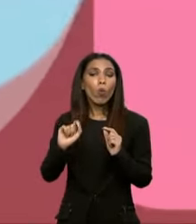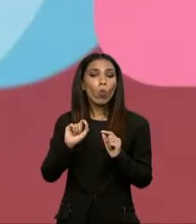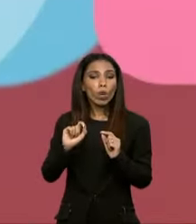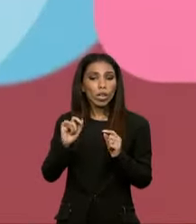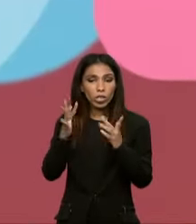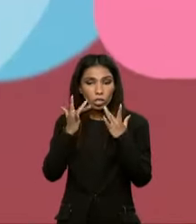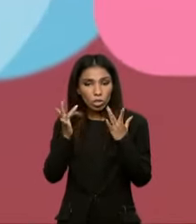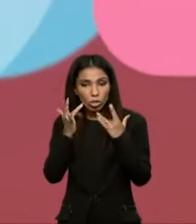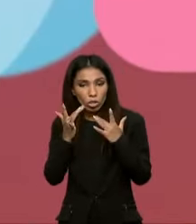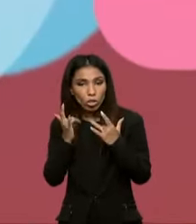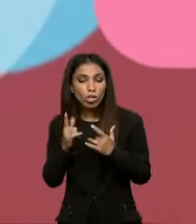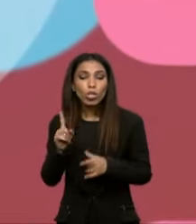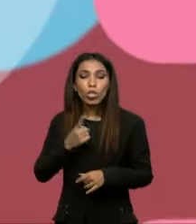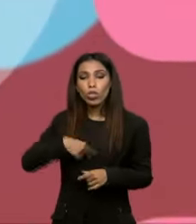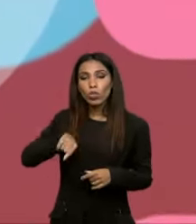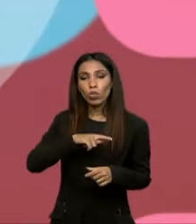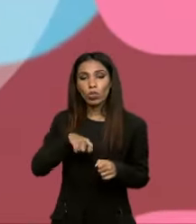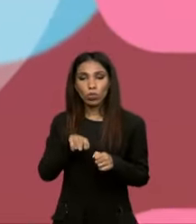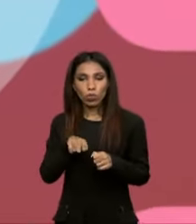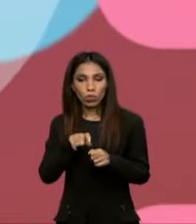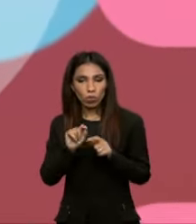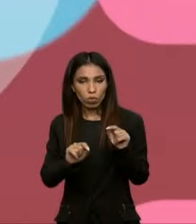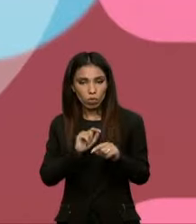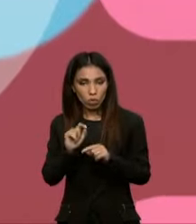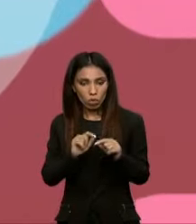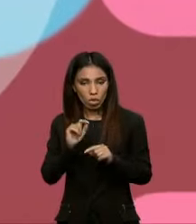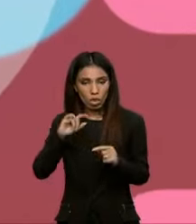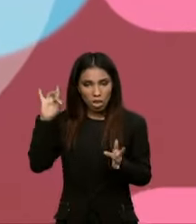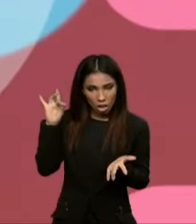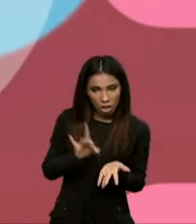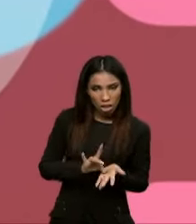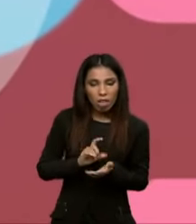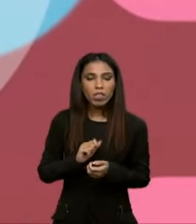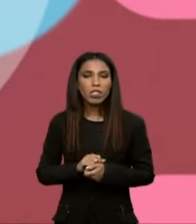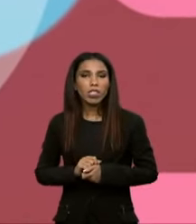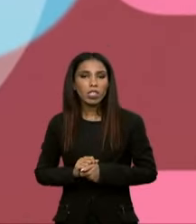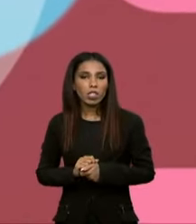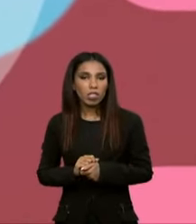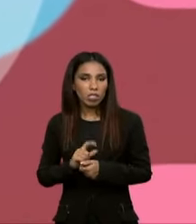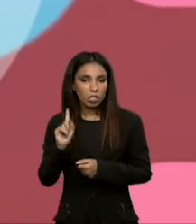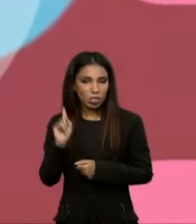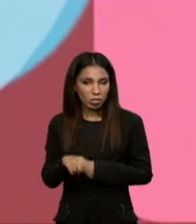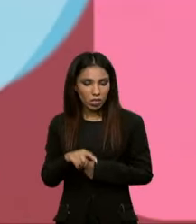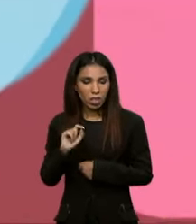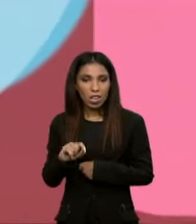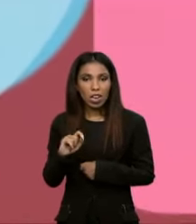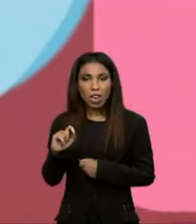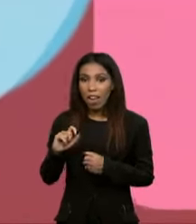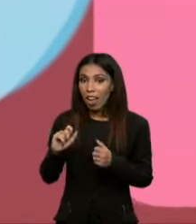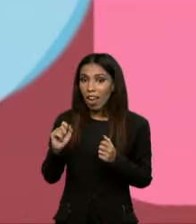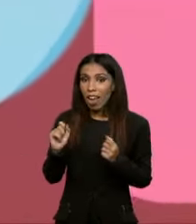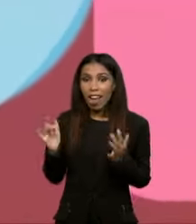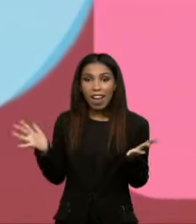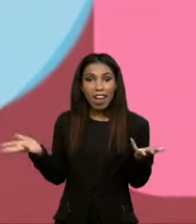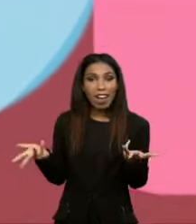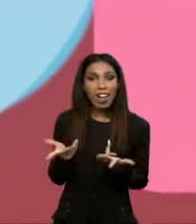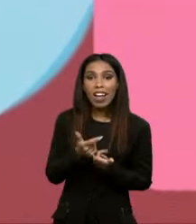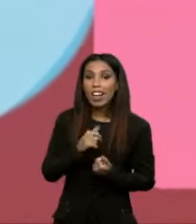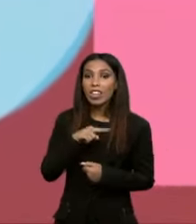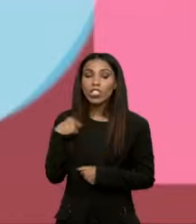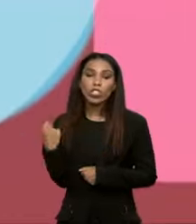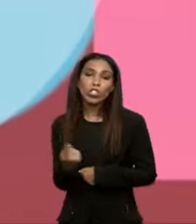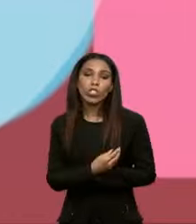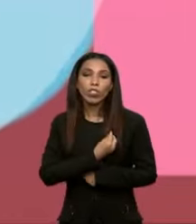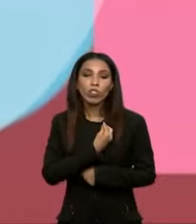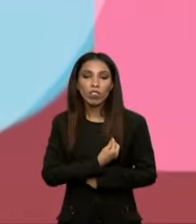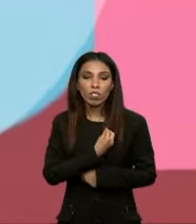isso, o que a gente está fazendo, qual é a realidade dessa coisa toda. Isso é incrível. O que eu estou vivendo aqui, o que nós